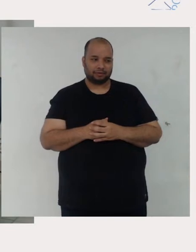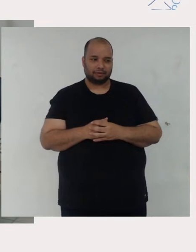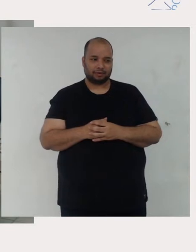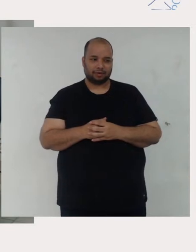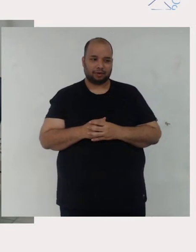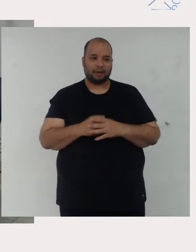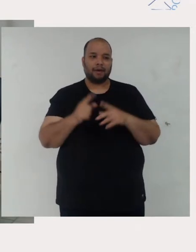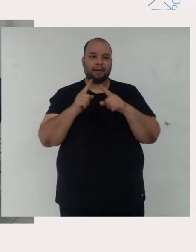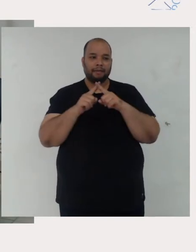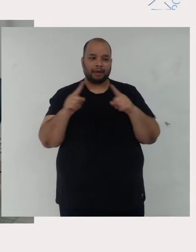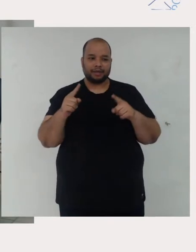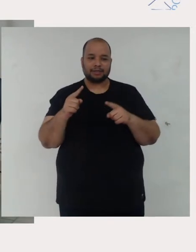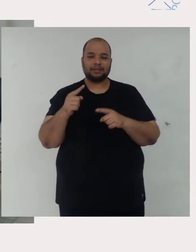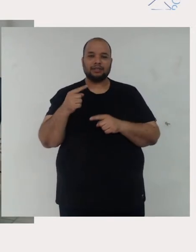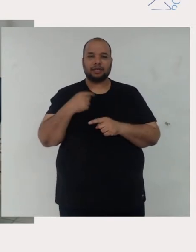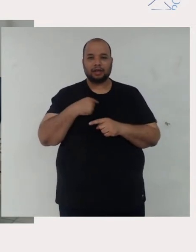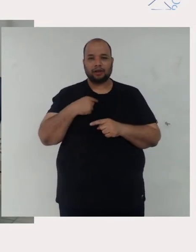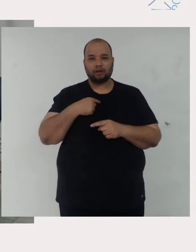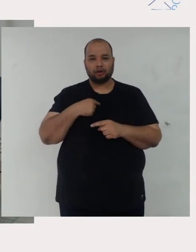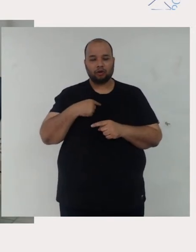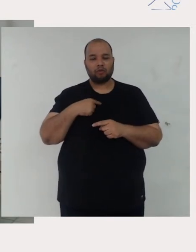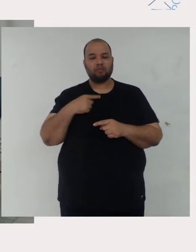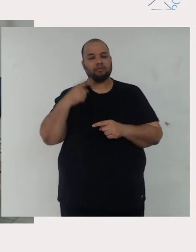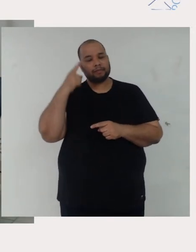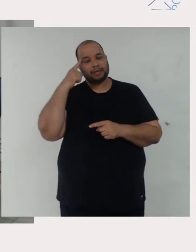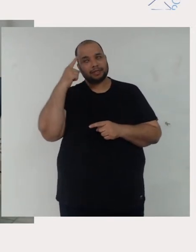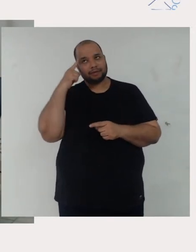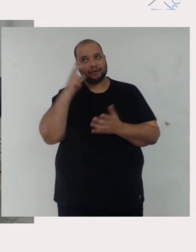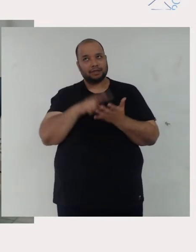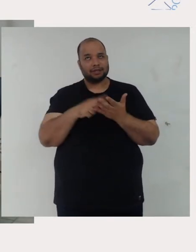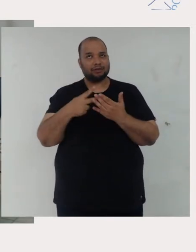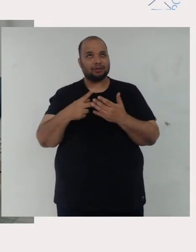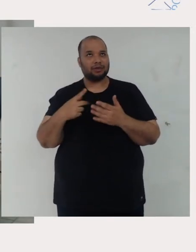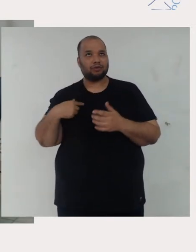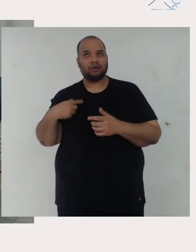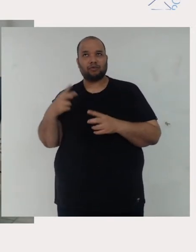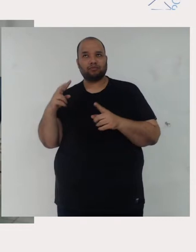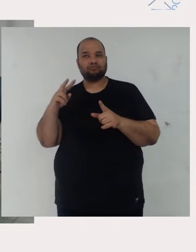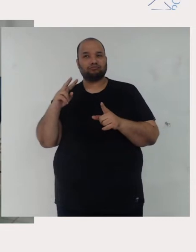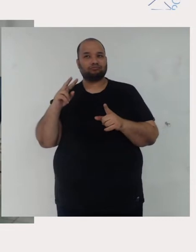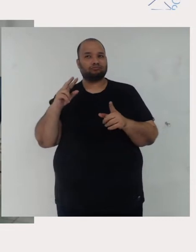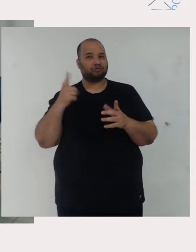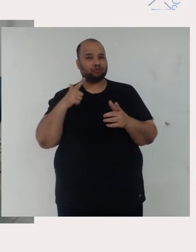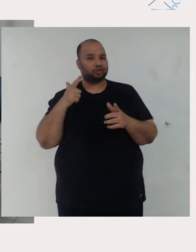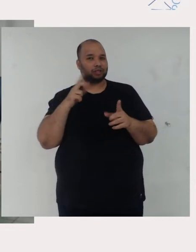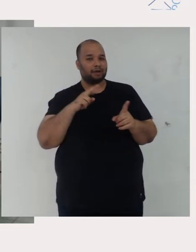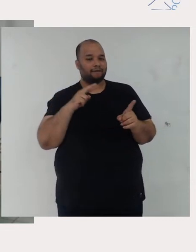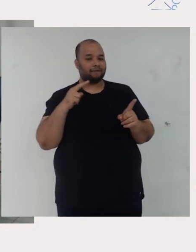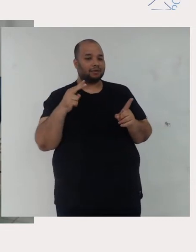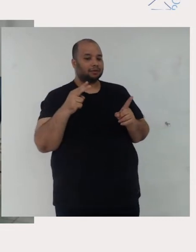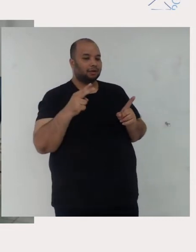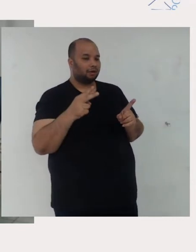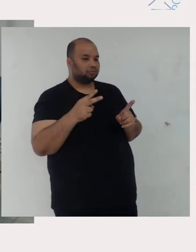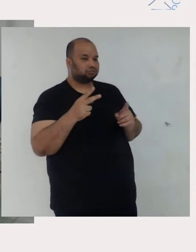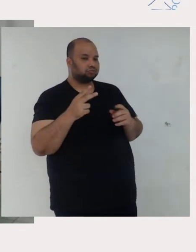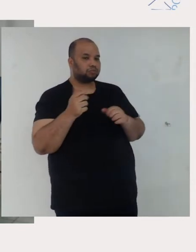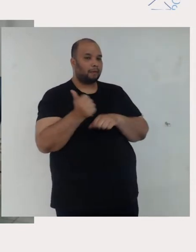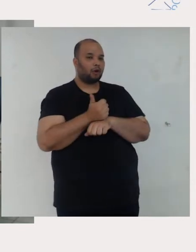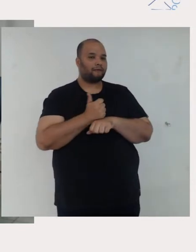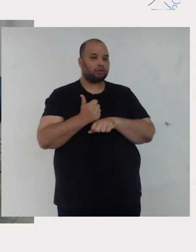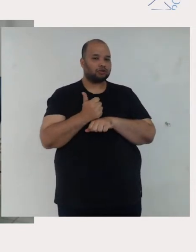Mas eu não via a tradução naquele momento que eu cheguei, eu via ela como uma possibilidade